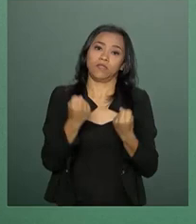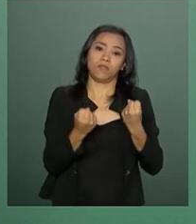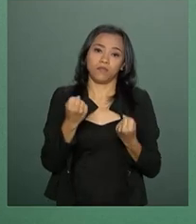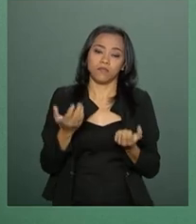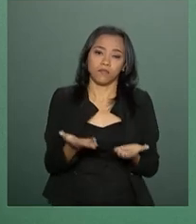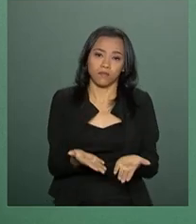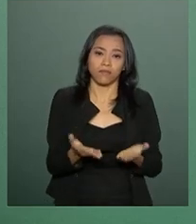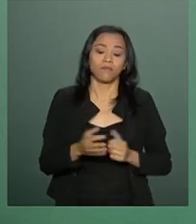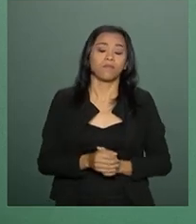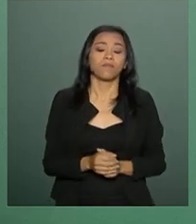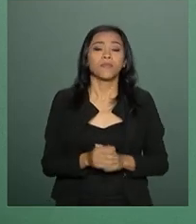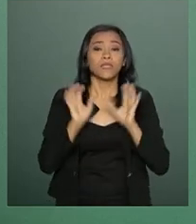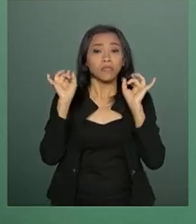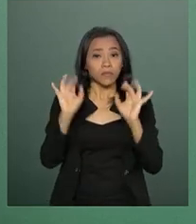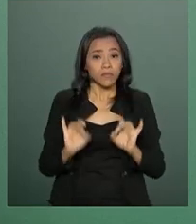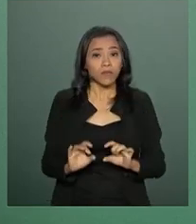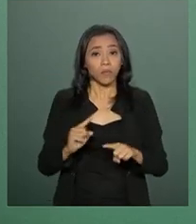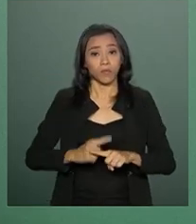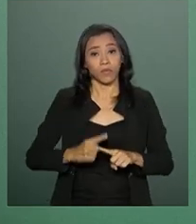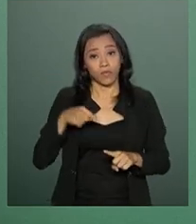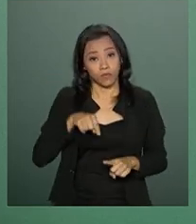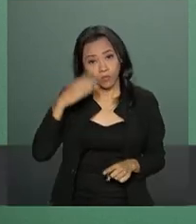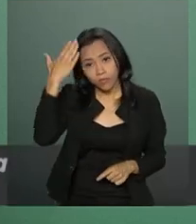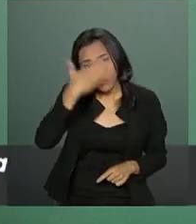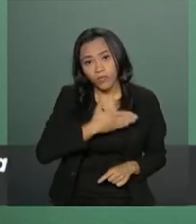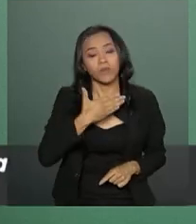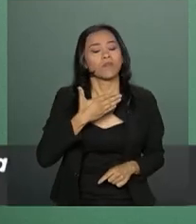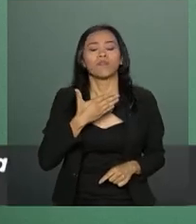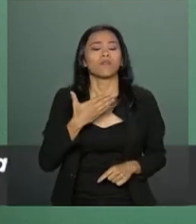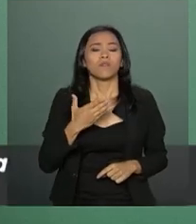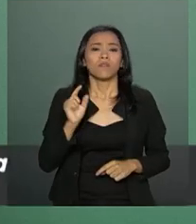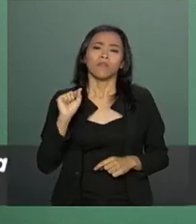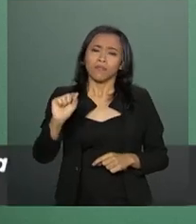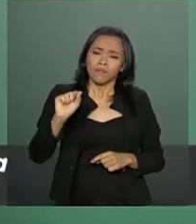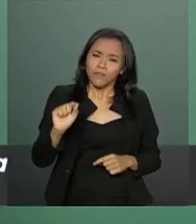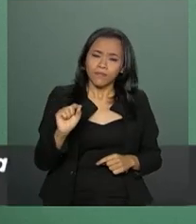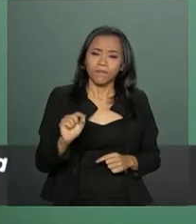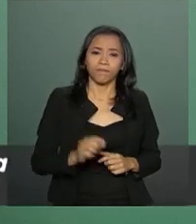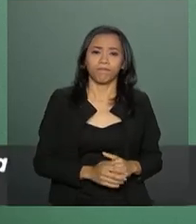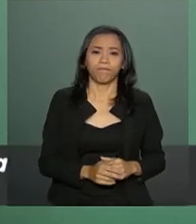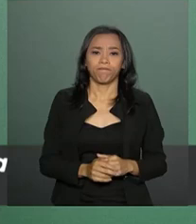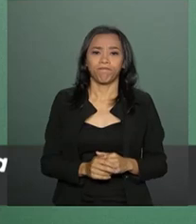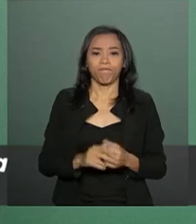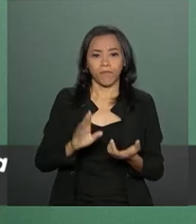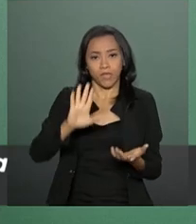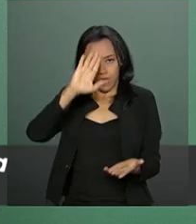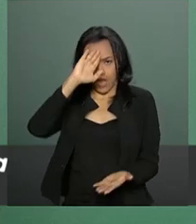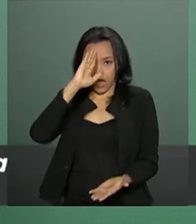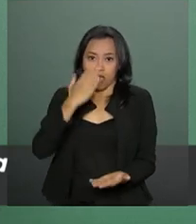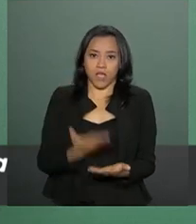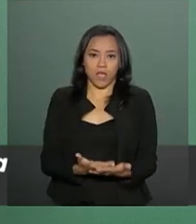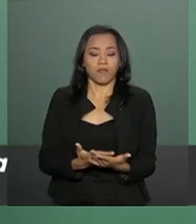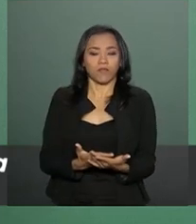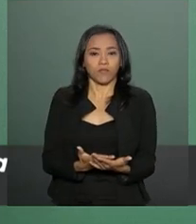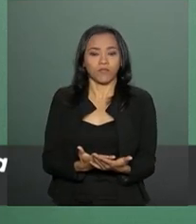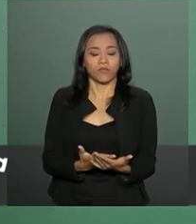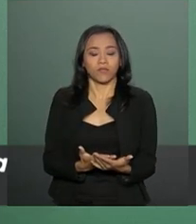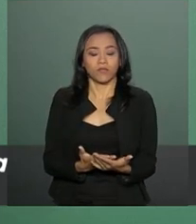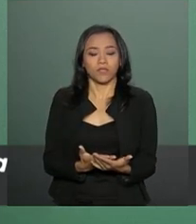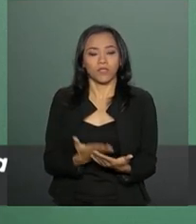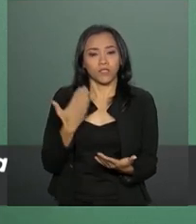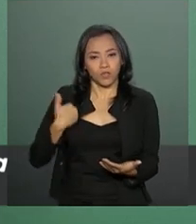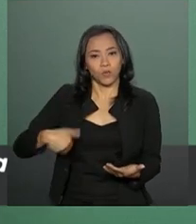especialmente porque isto revela a crença né ah ah ah a credibilidade que o nosso